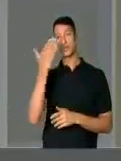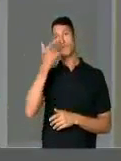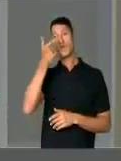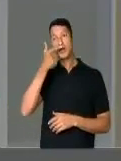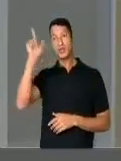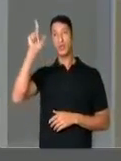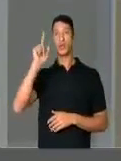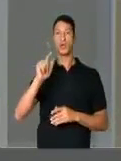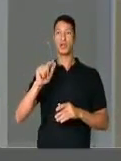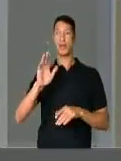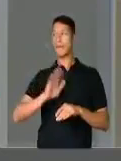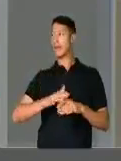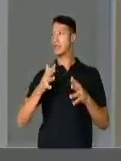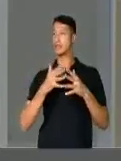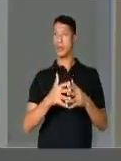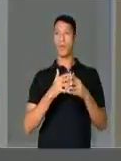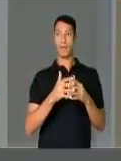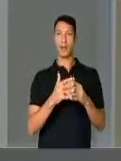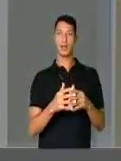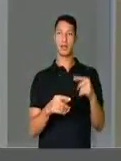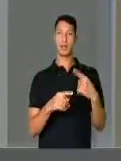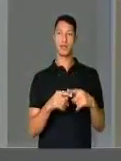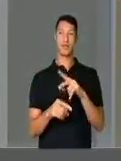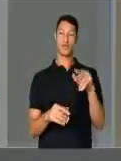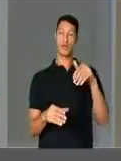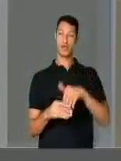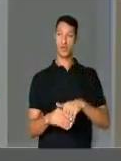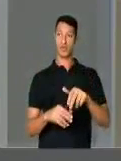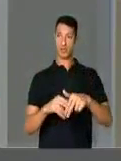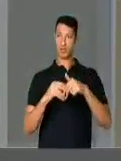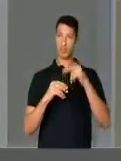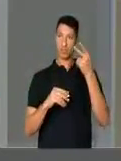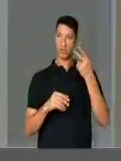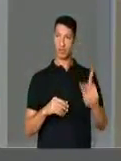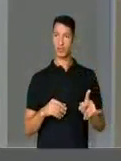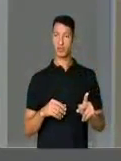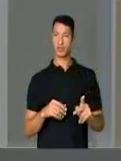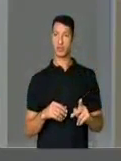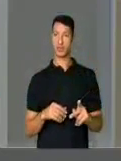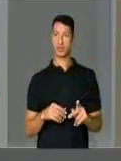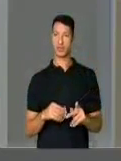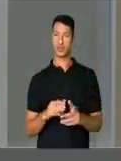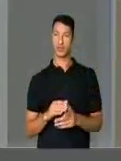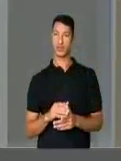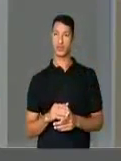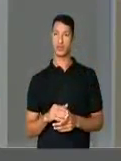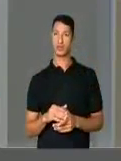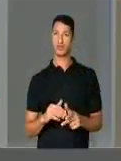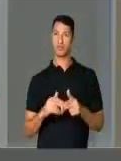vejo outra tão mais complexa. Porque você votar pelo